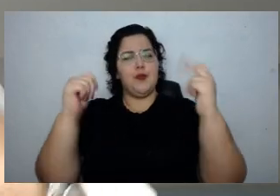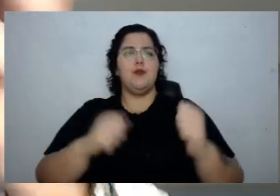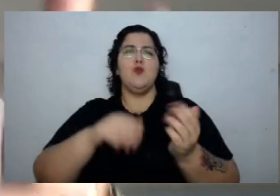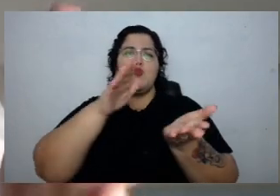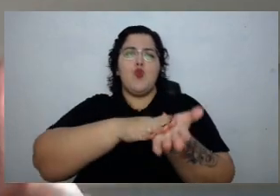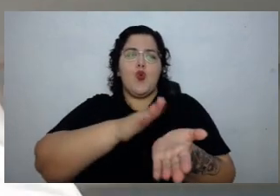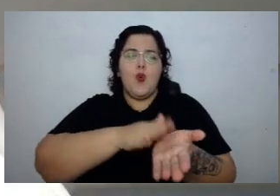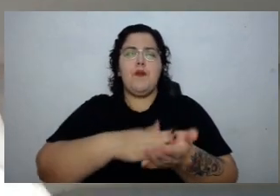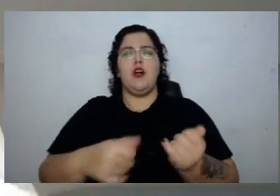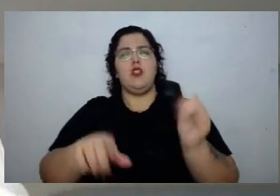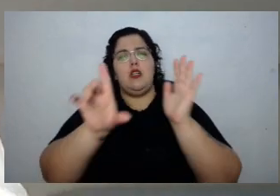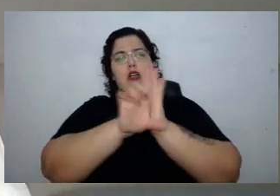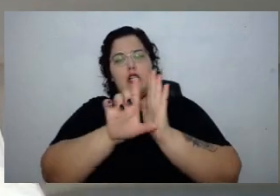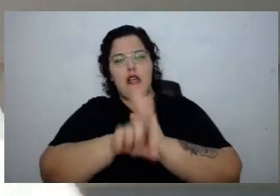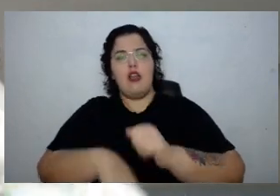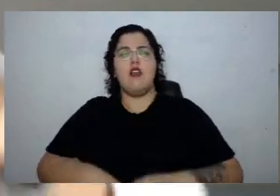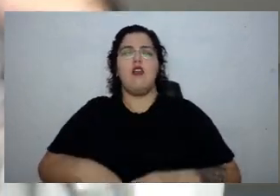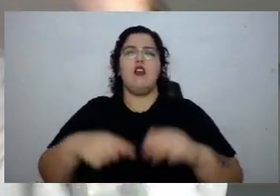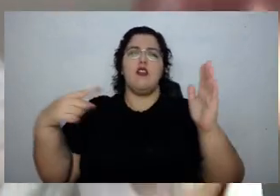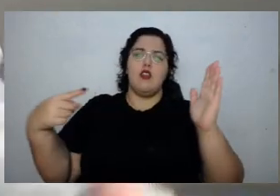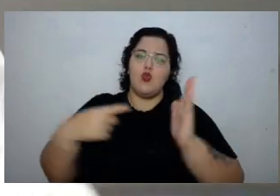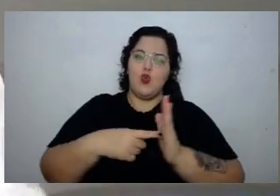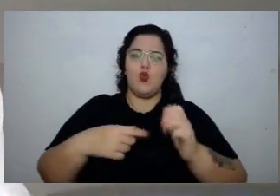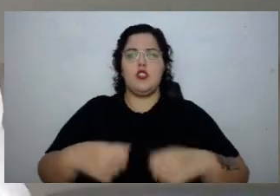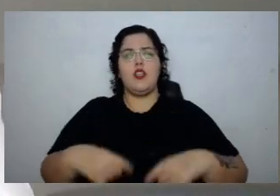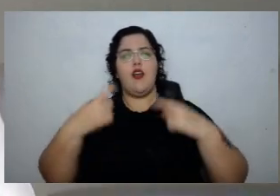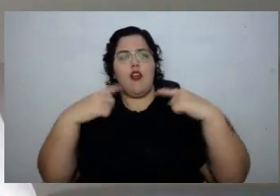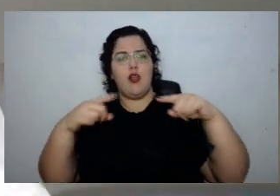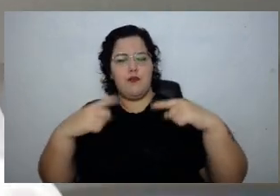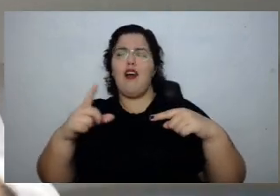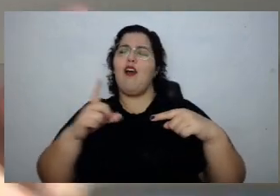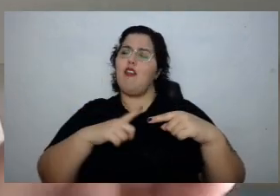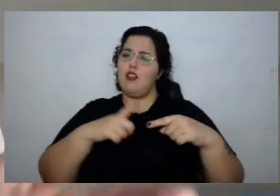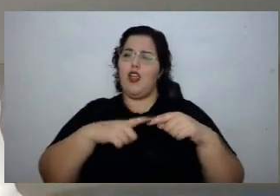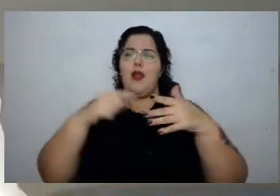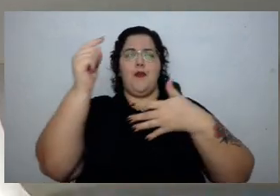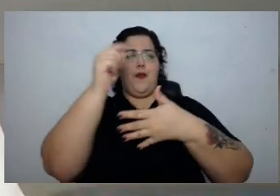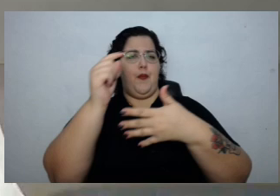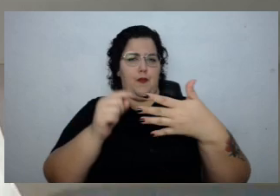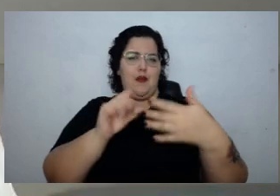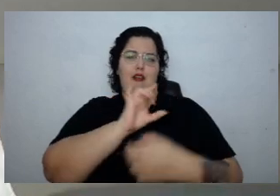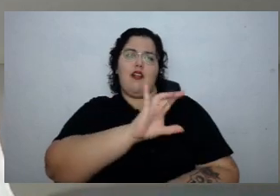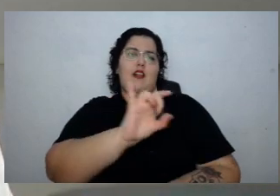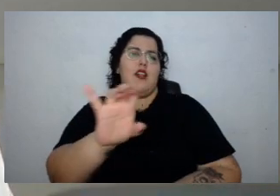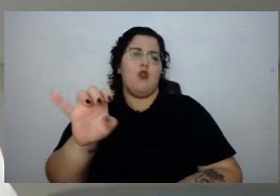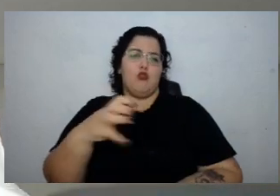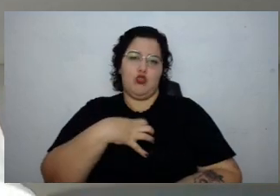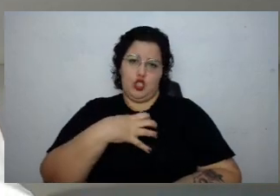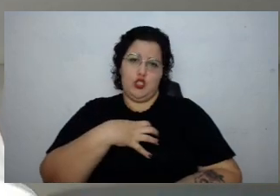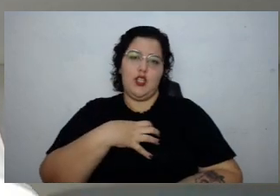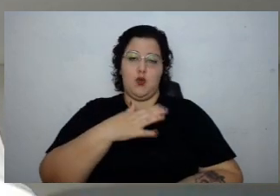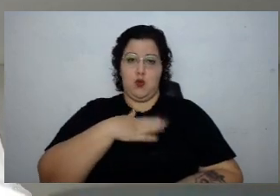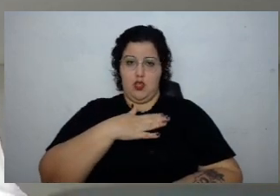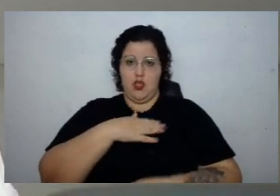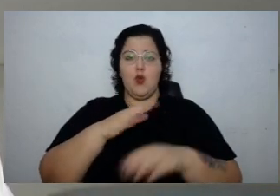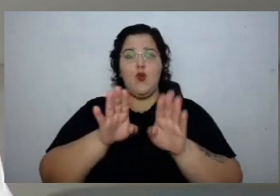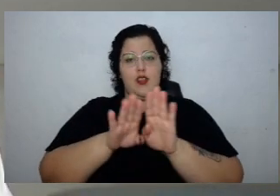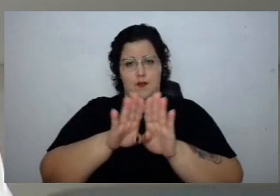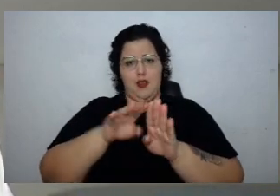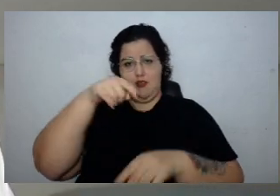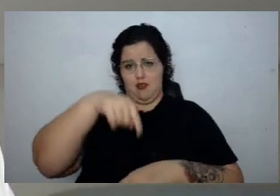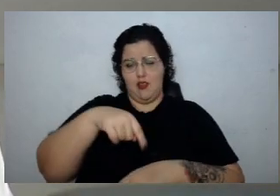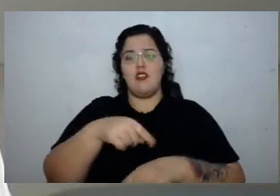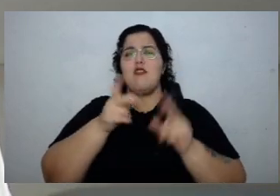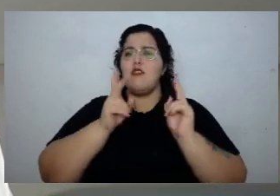celebrar, cobrar, reclamar, denunciar, comemorar, enfim, cada um entende da melhor forma. Eu, enquanto Diário